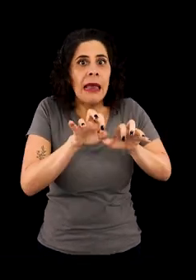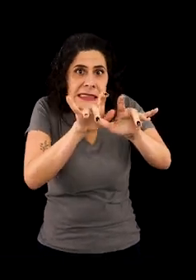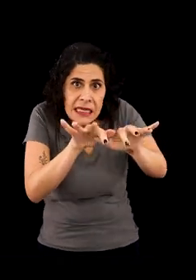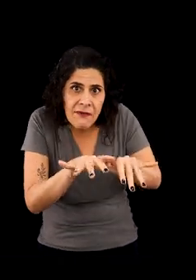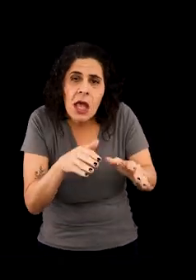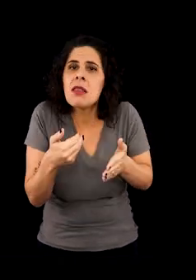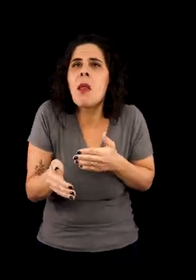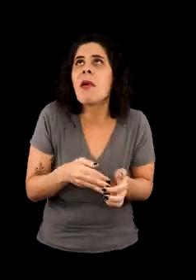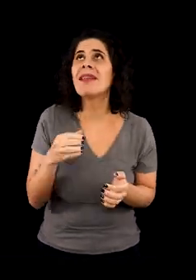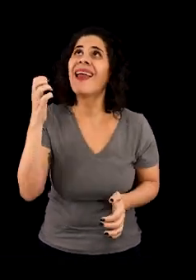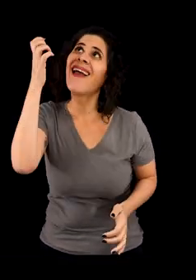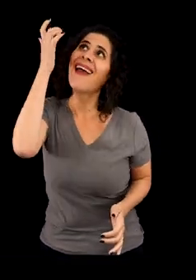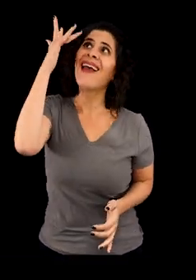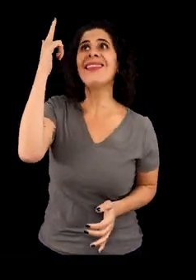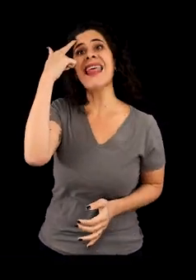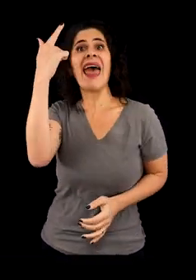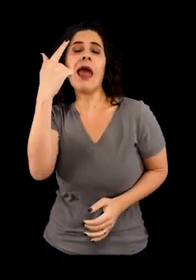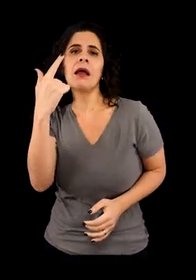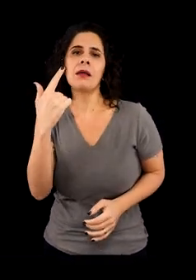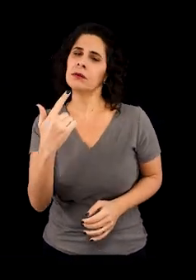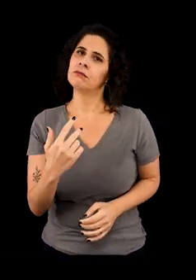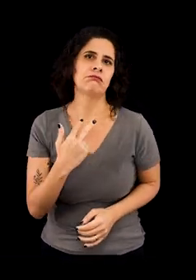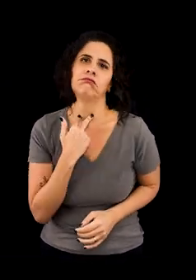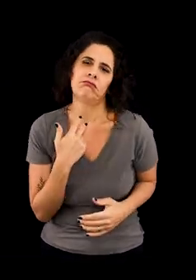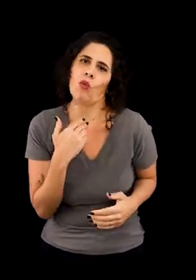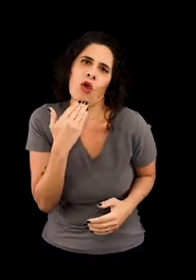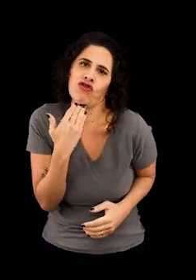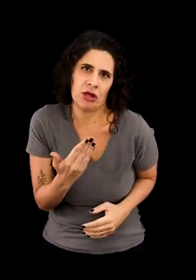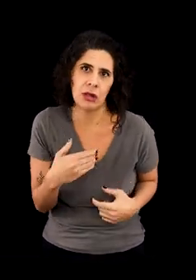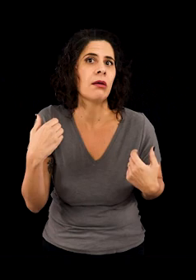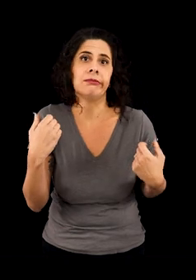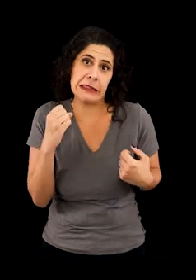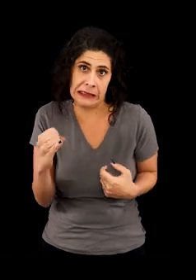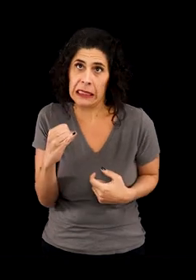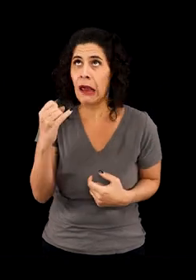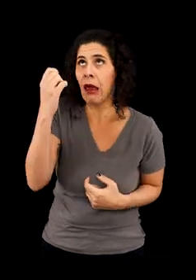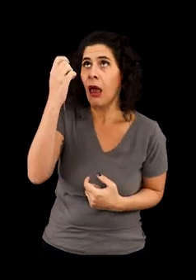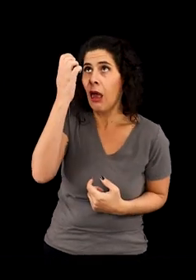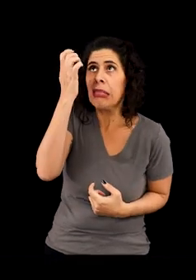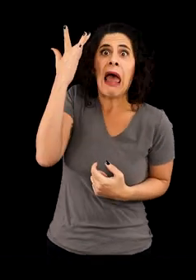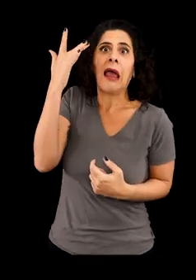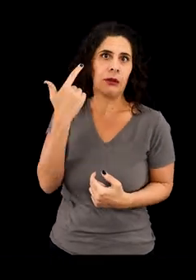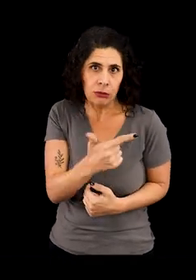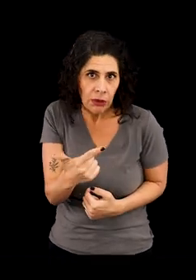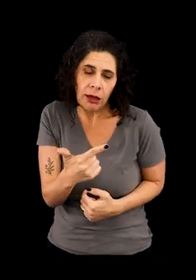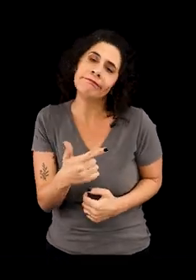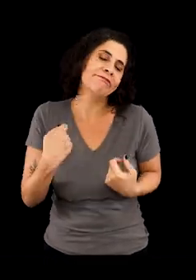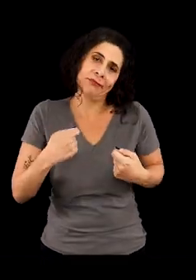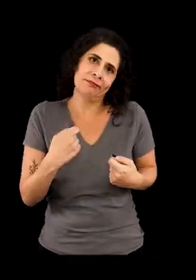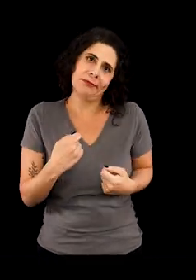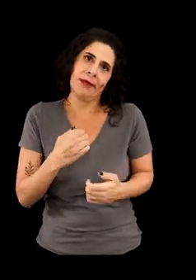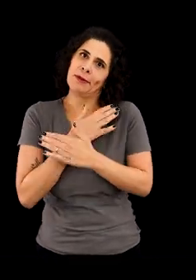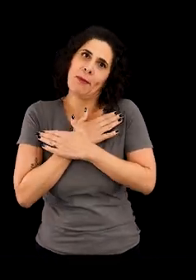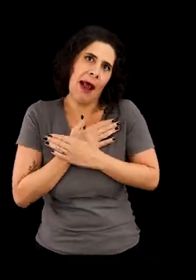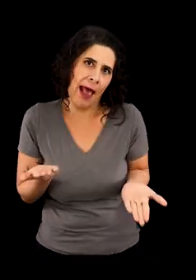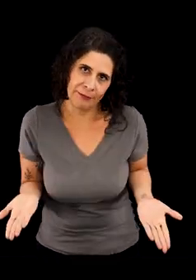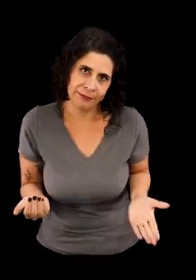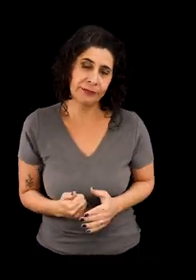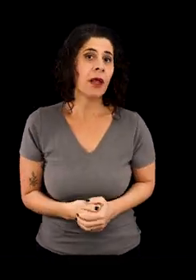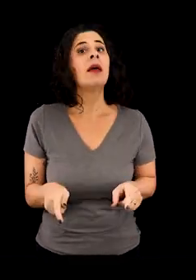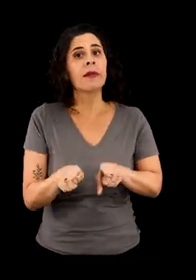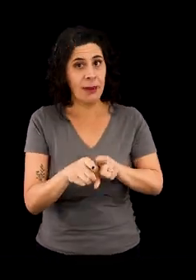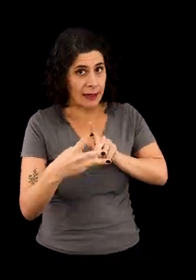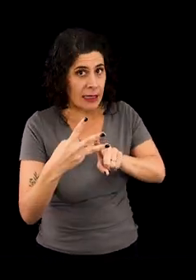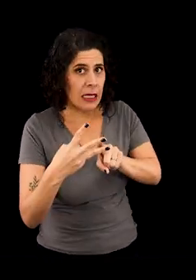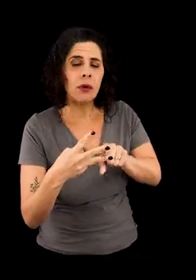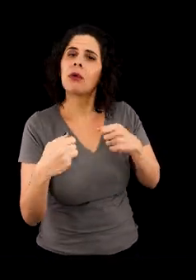sem inspiração. Você não pode chegar na redação: ah, hoje eu não estou inspirado, perde o emprego. E terceiro, você tem que aprender a escrever sobre